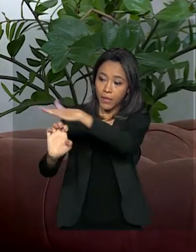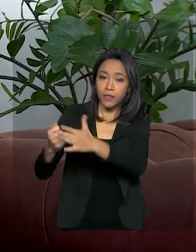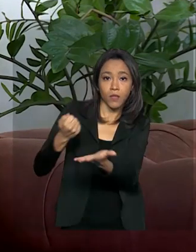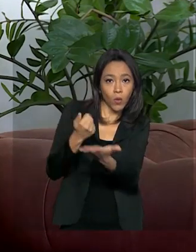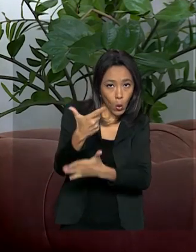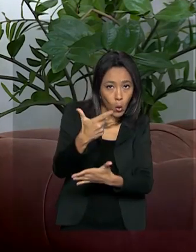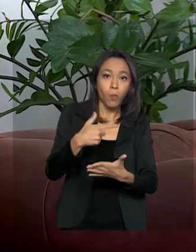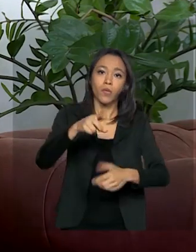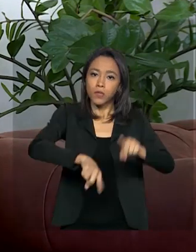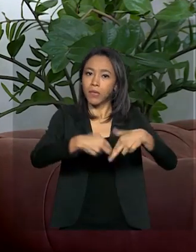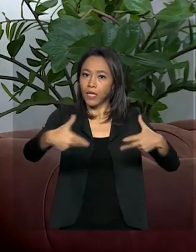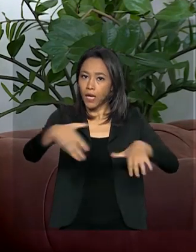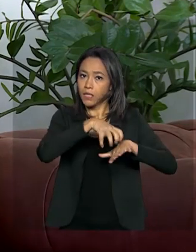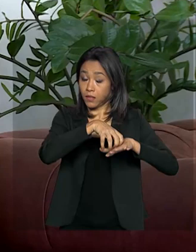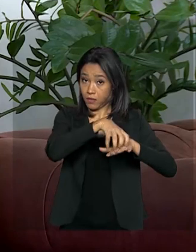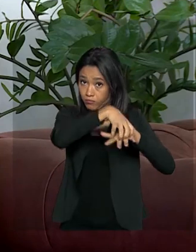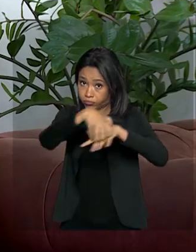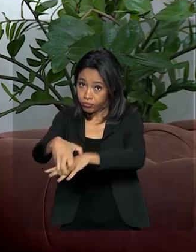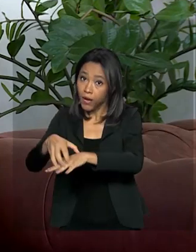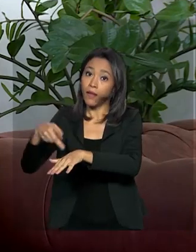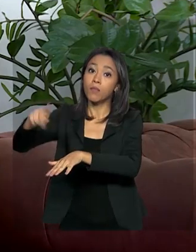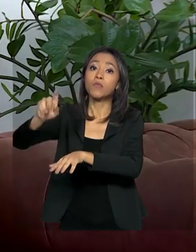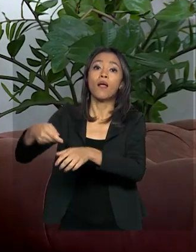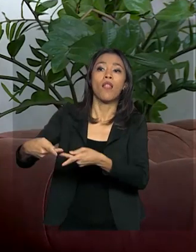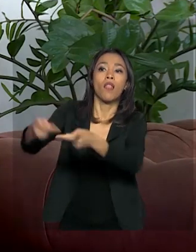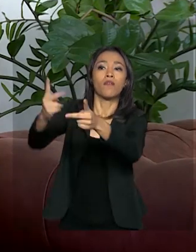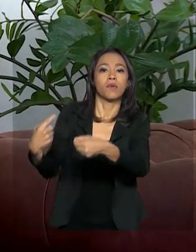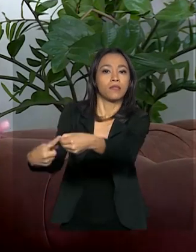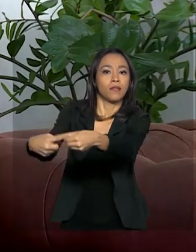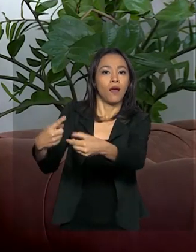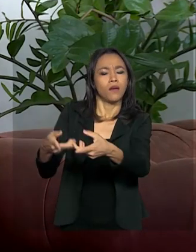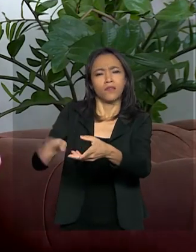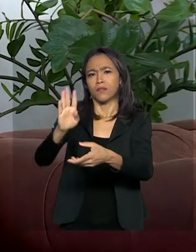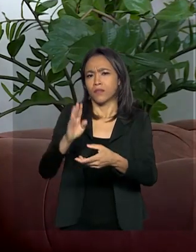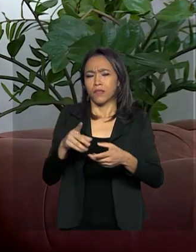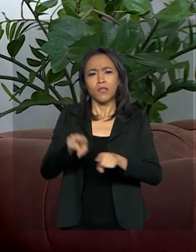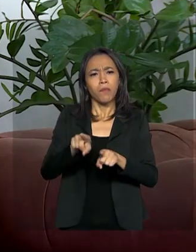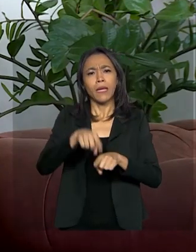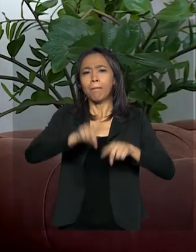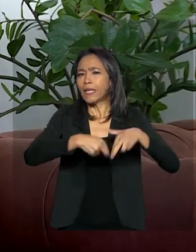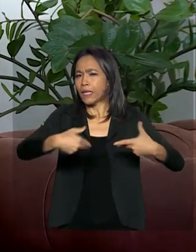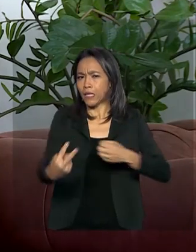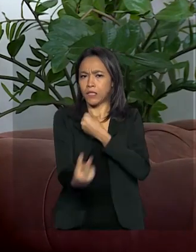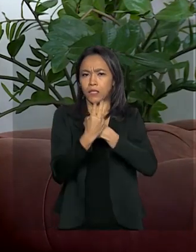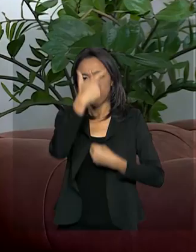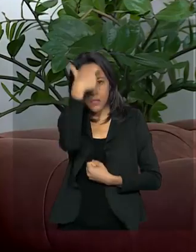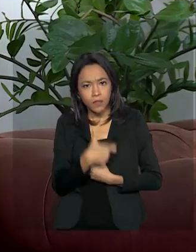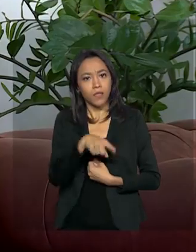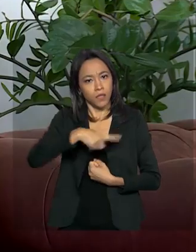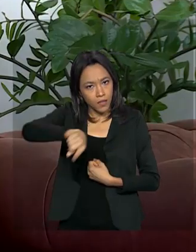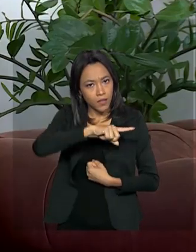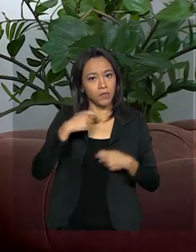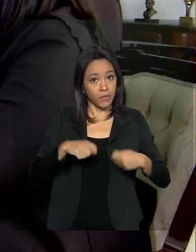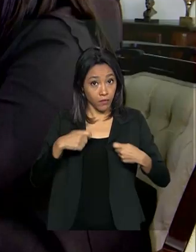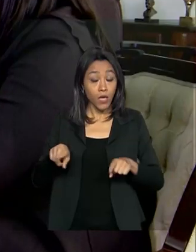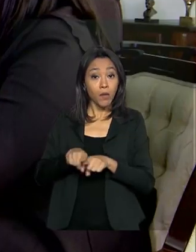transportar até a cidade sou até os portos arrumando o ipi eles estavam de máscara nossa o